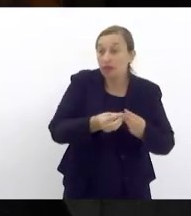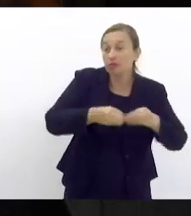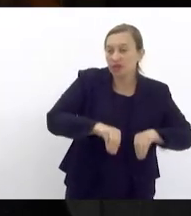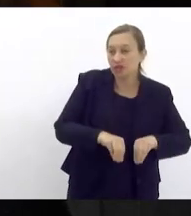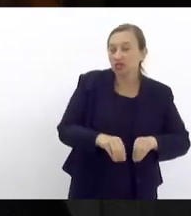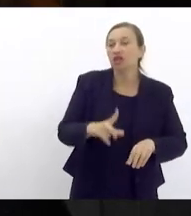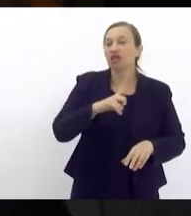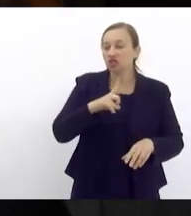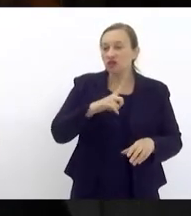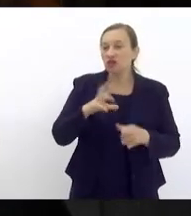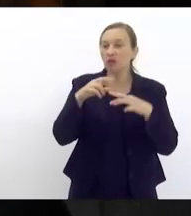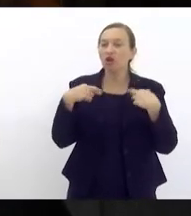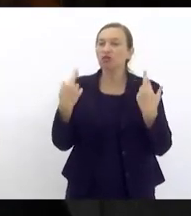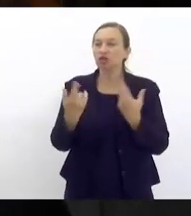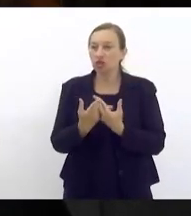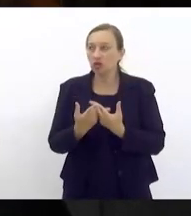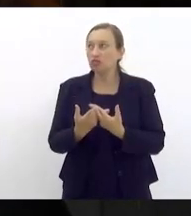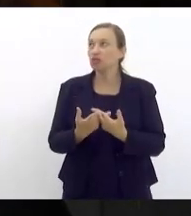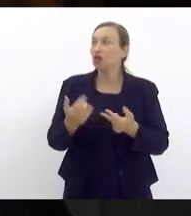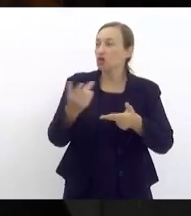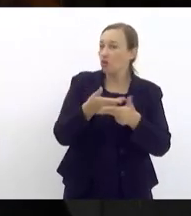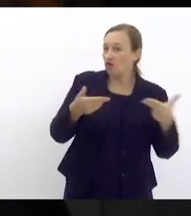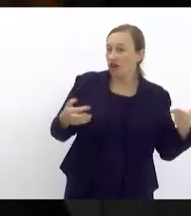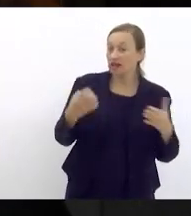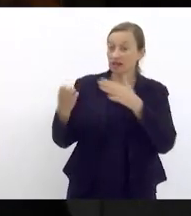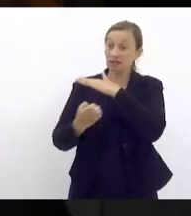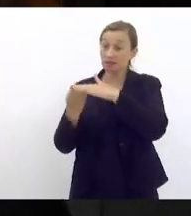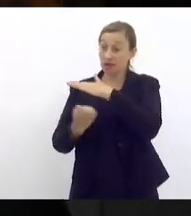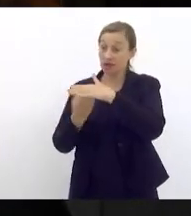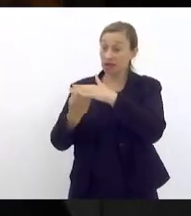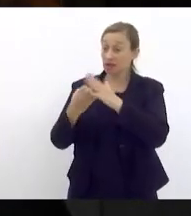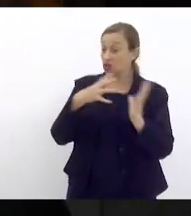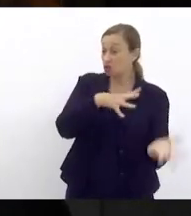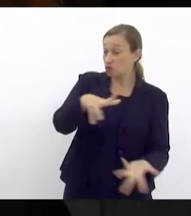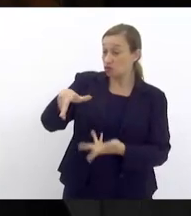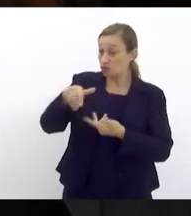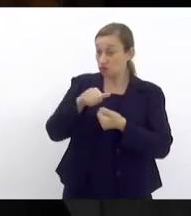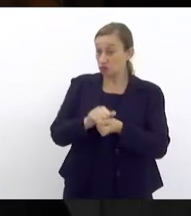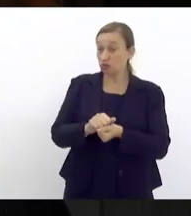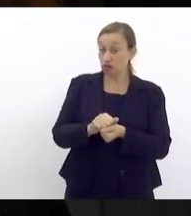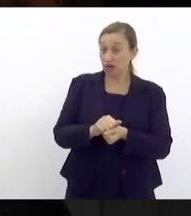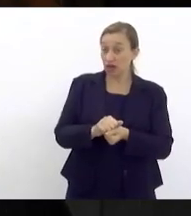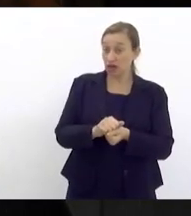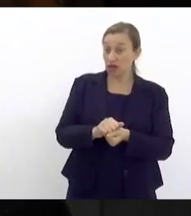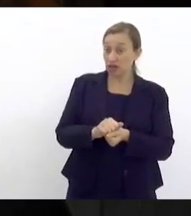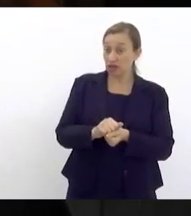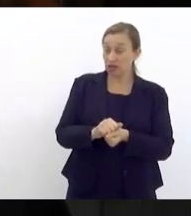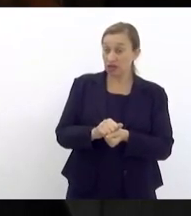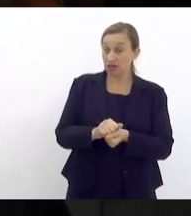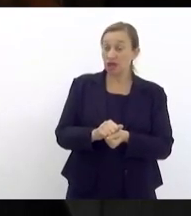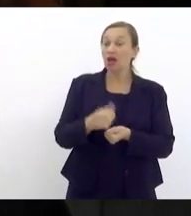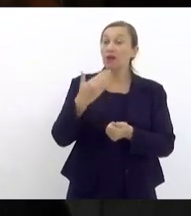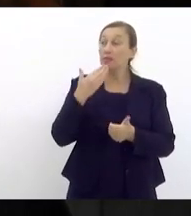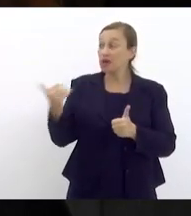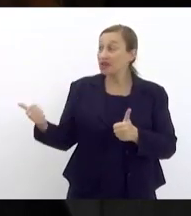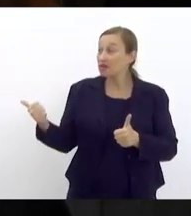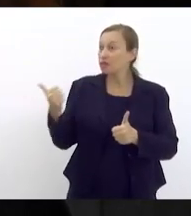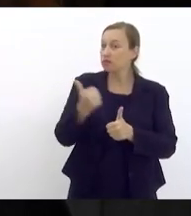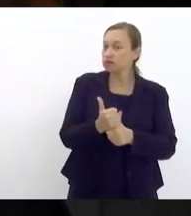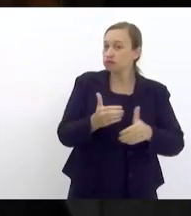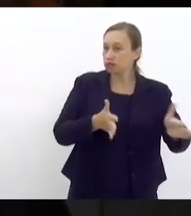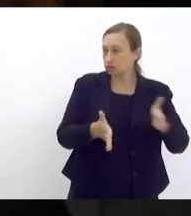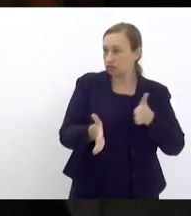multinacionais uma audiência pública né e pediram prazo para essa substituição e foi